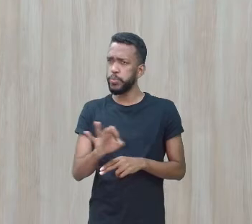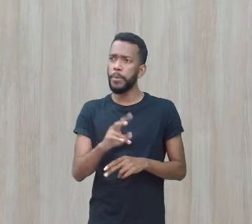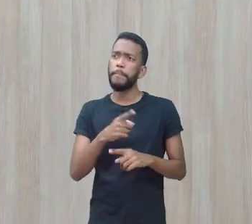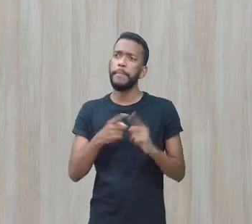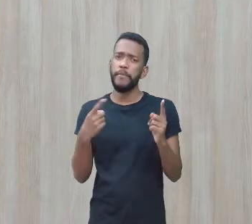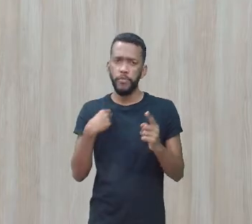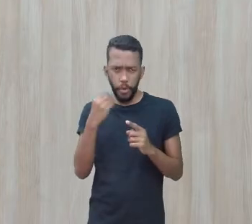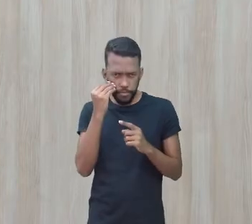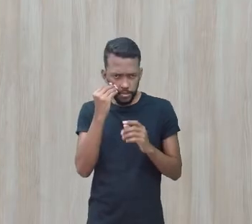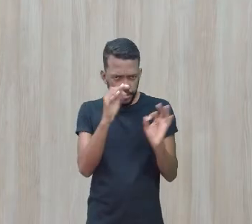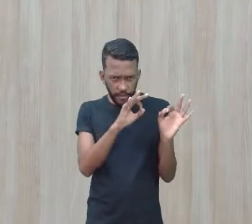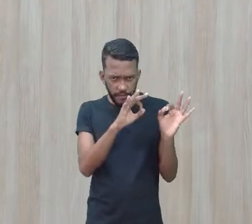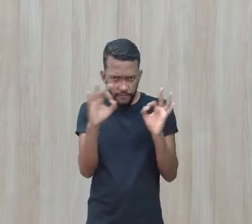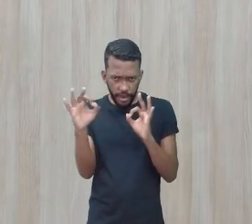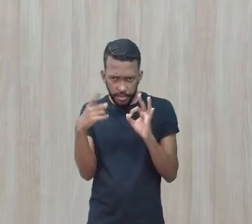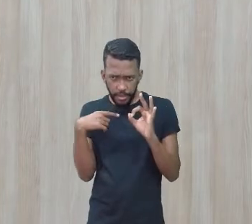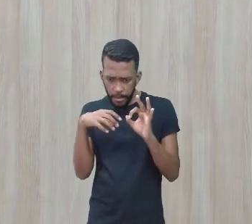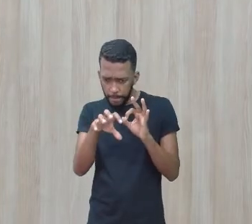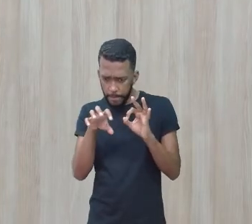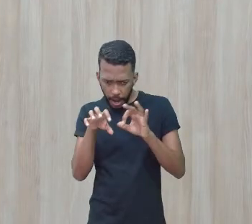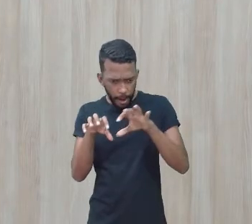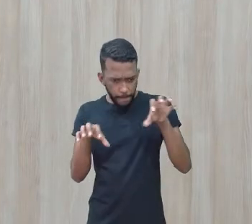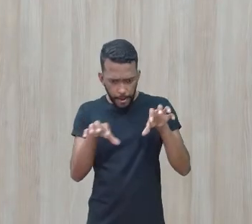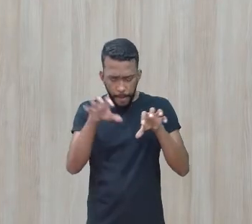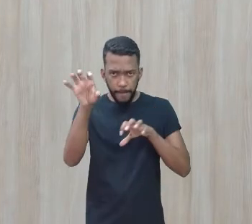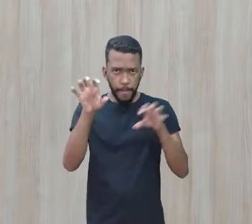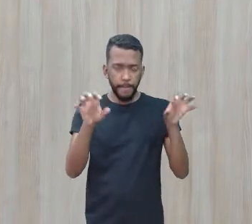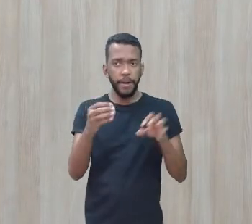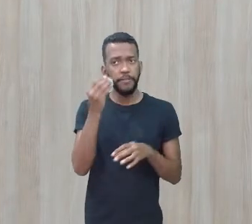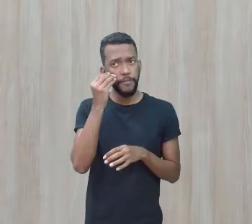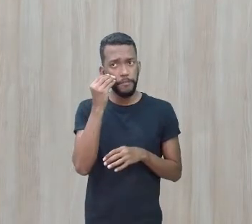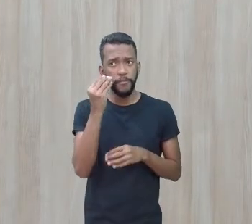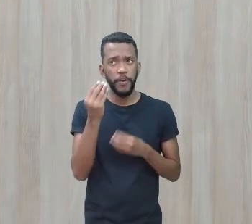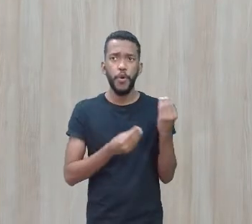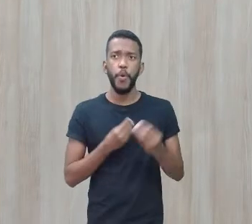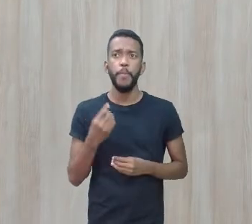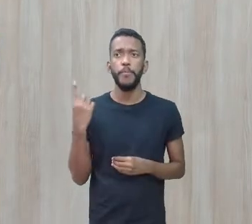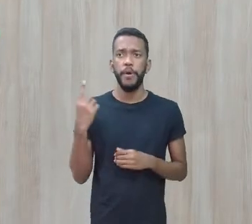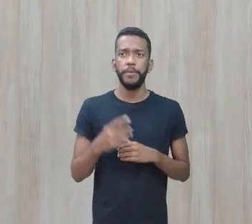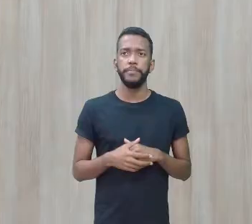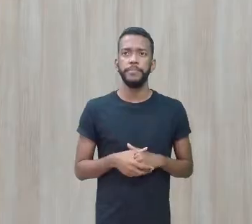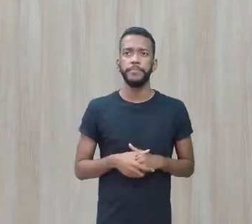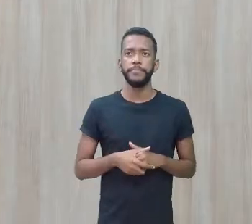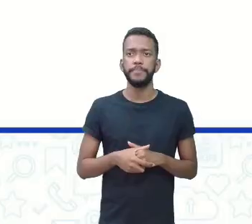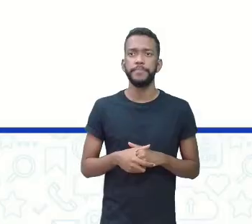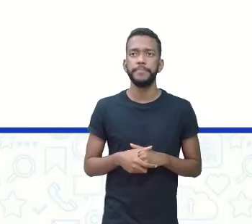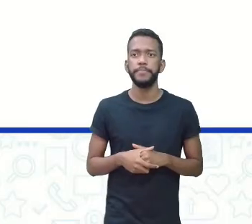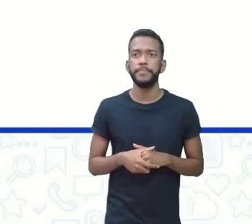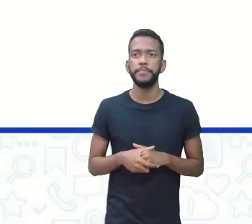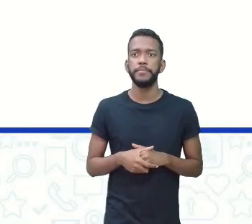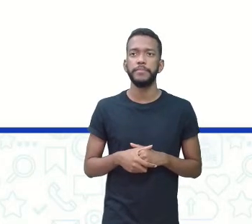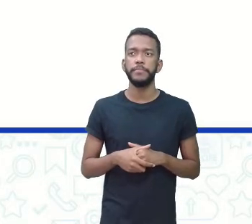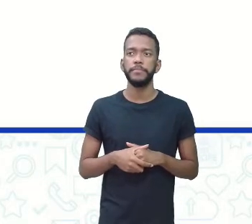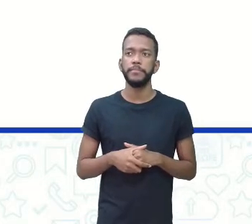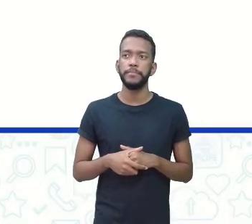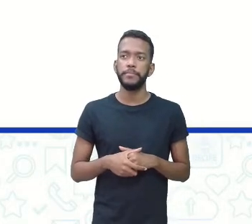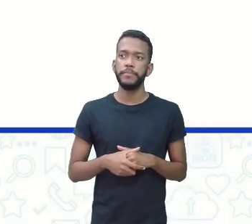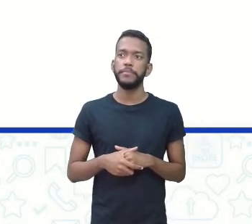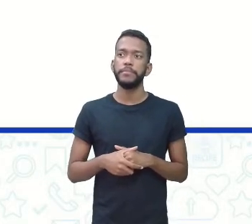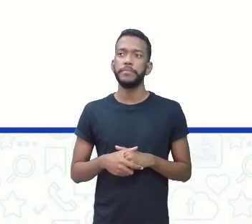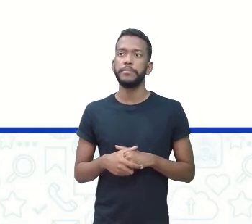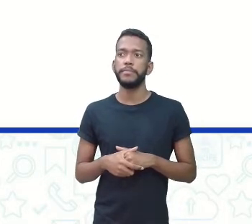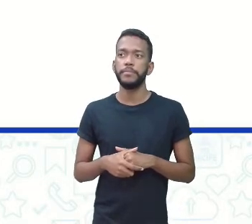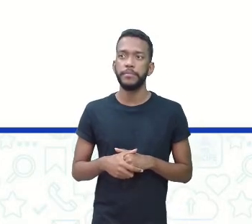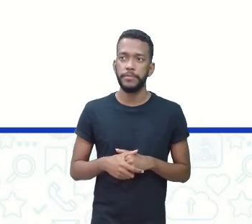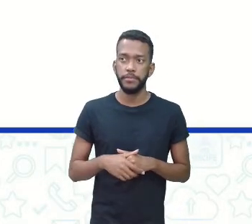vou observar pedaços daquela divisão. Vamos ver aqui esse exemplo, ó. Calcule 1/4 de 32.